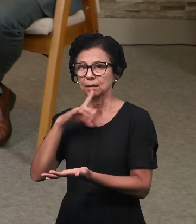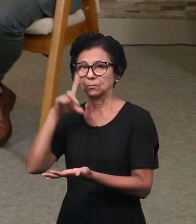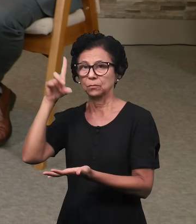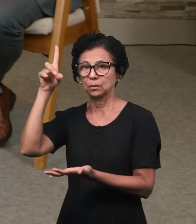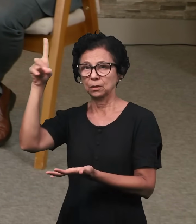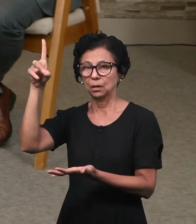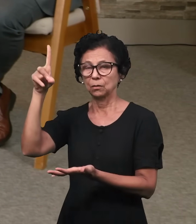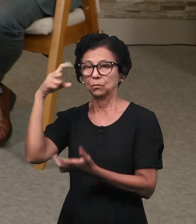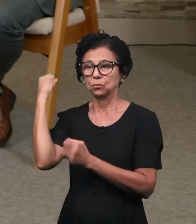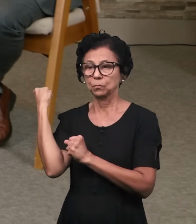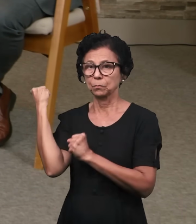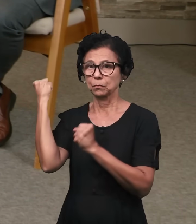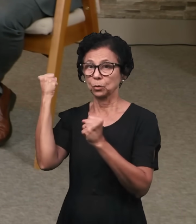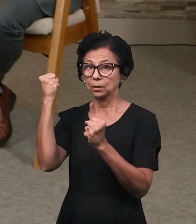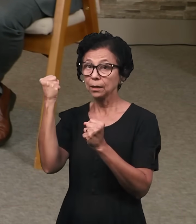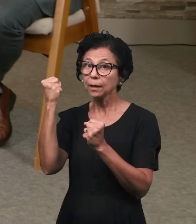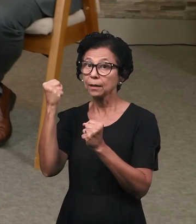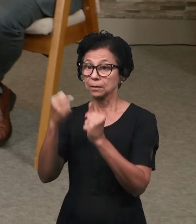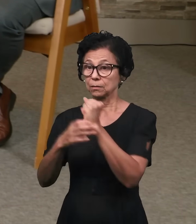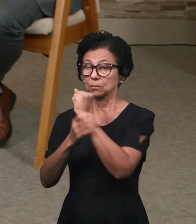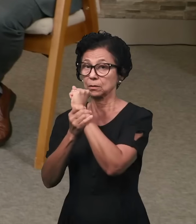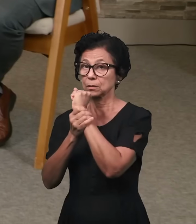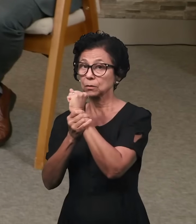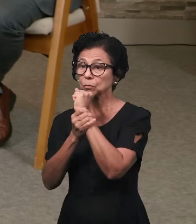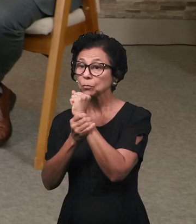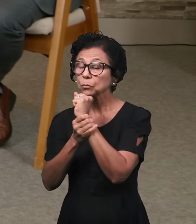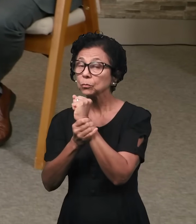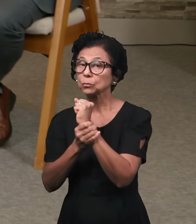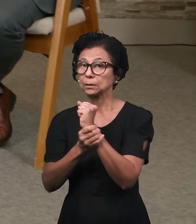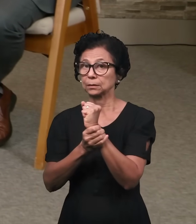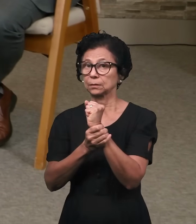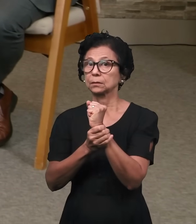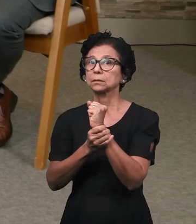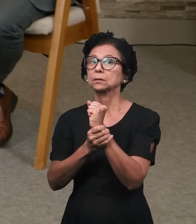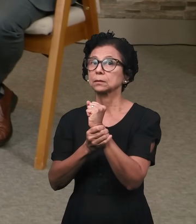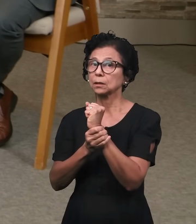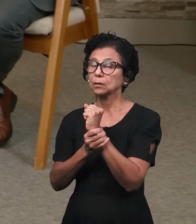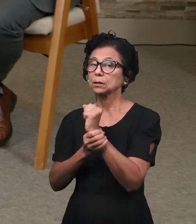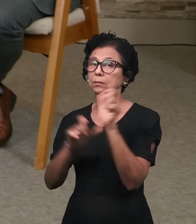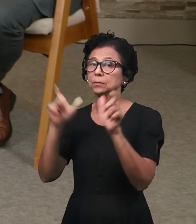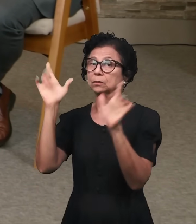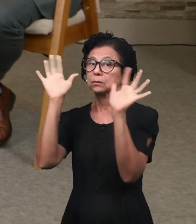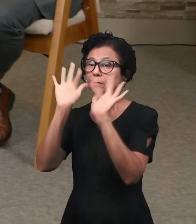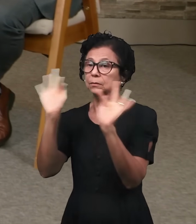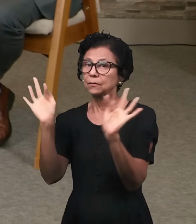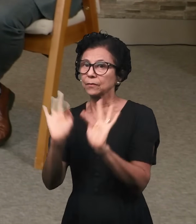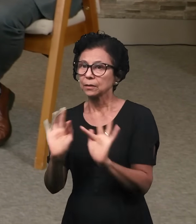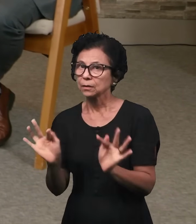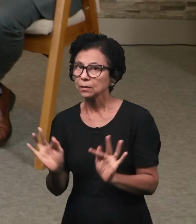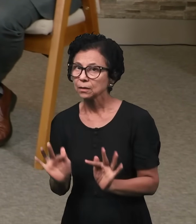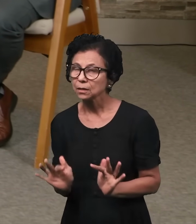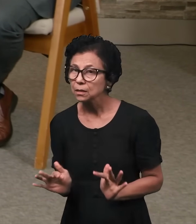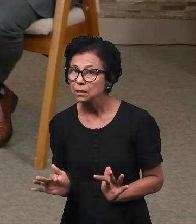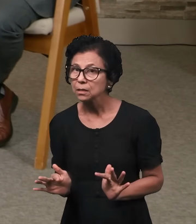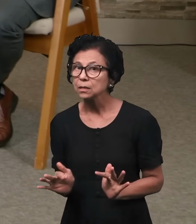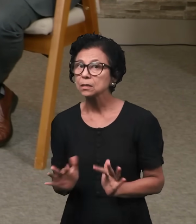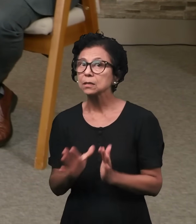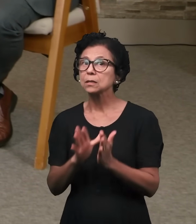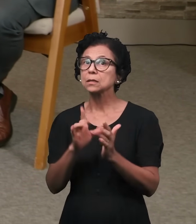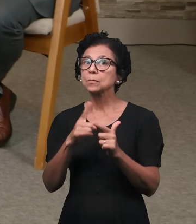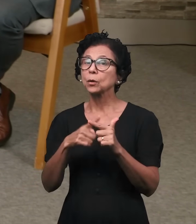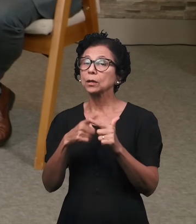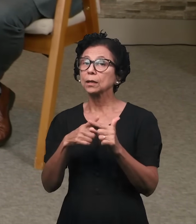eles são árvores e são pessoas que serão bem-aventuradas, porque estão aprendendo a palavra de